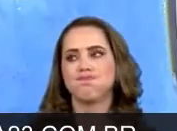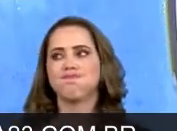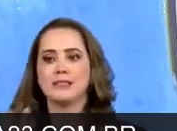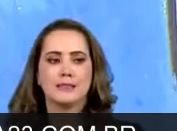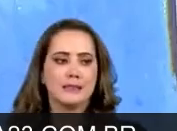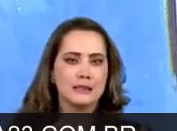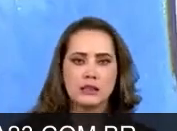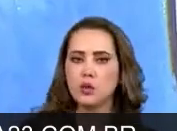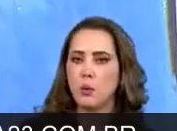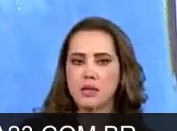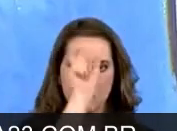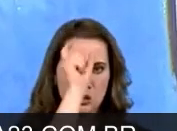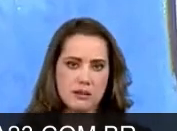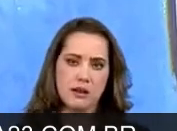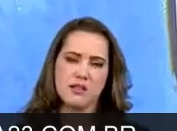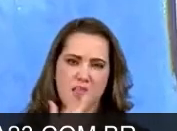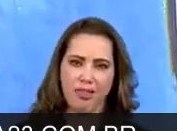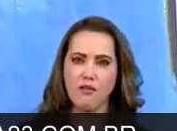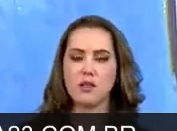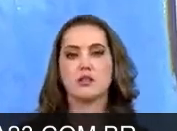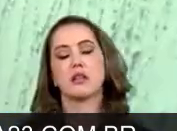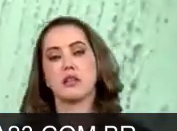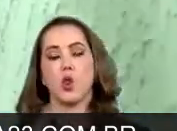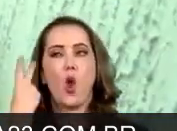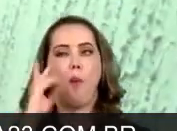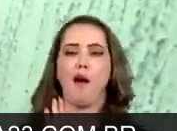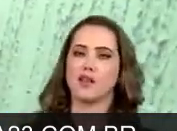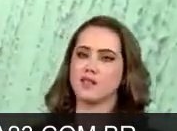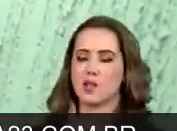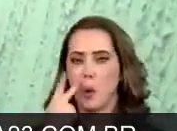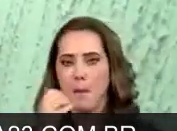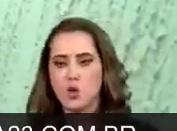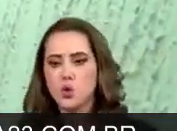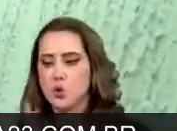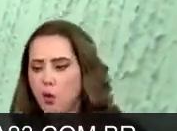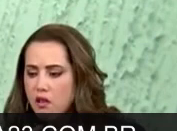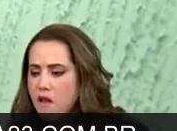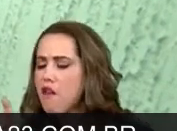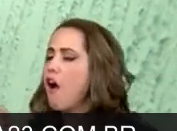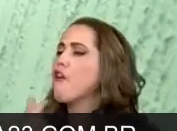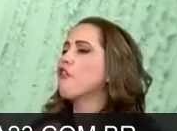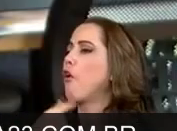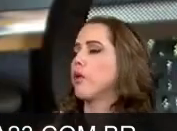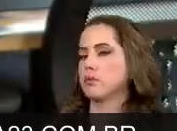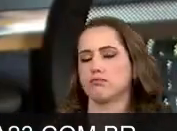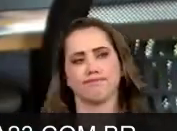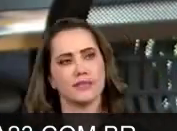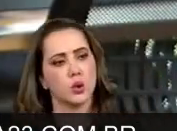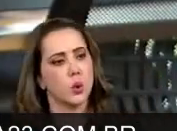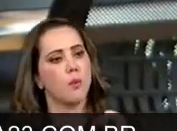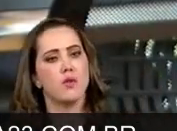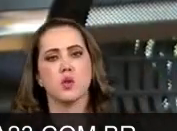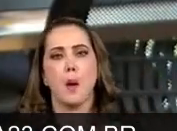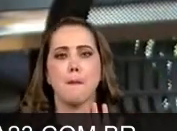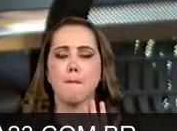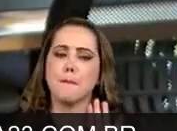foram identificados. Um movimento que é comum é quando o pai vai levar a criança para fazer o diagnóstico e quando o profissional que está fazendo o